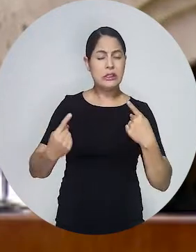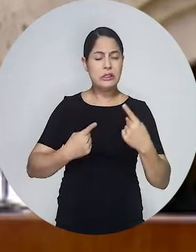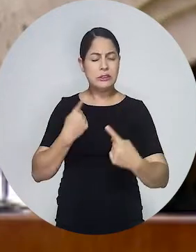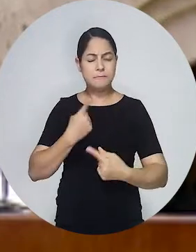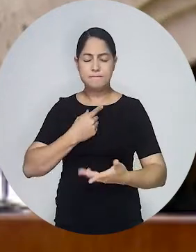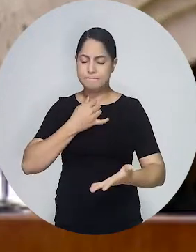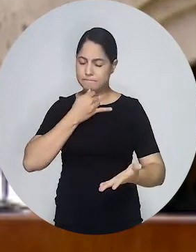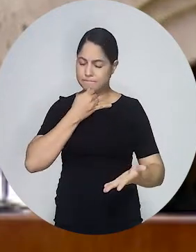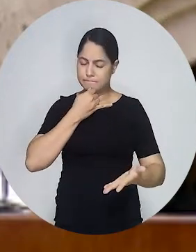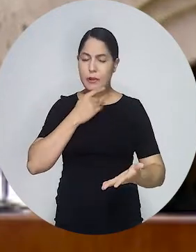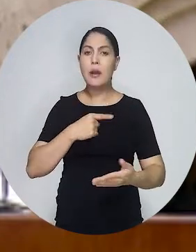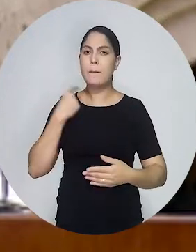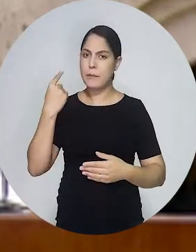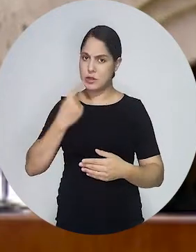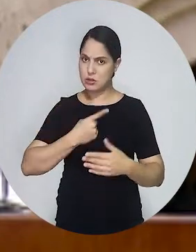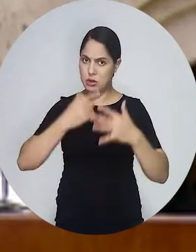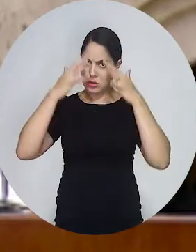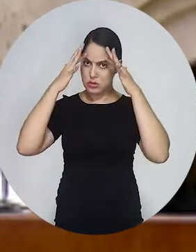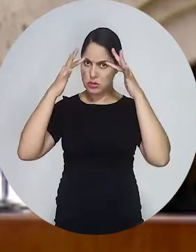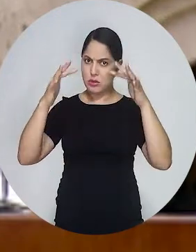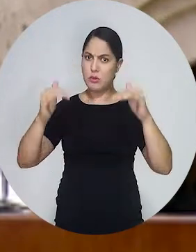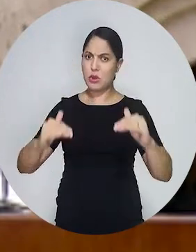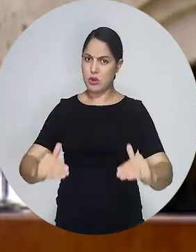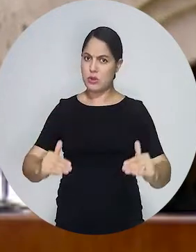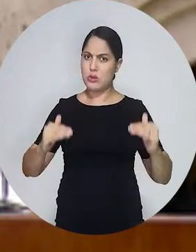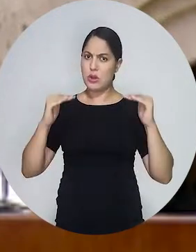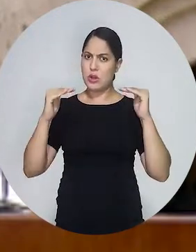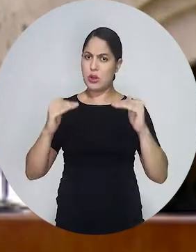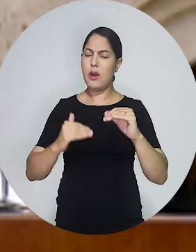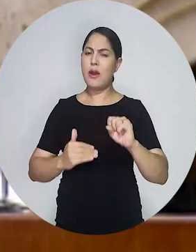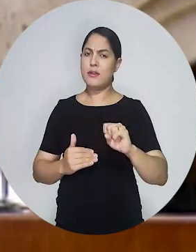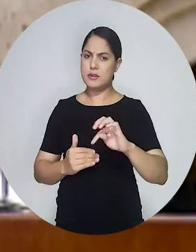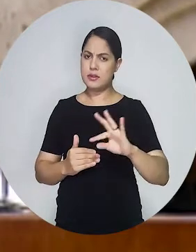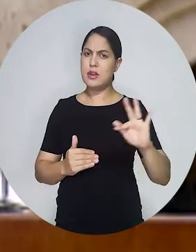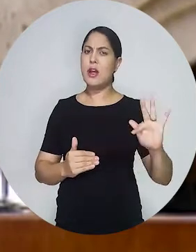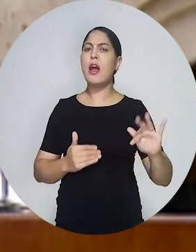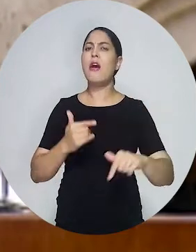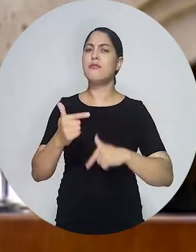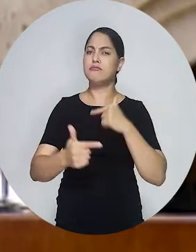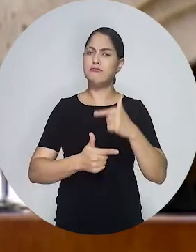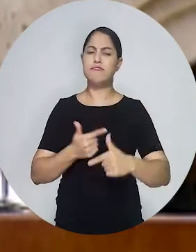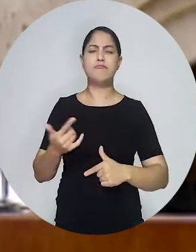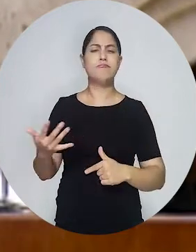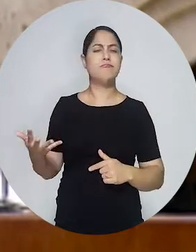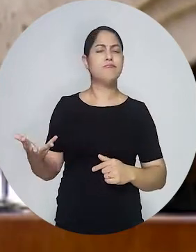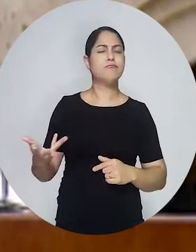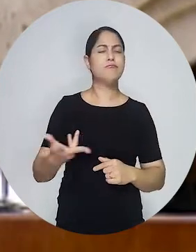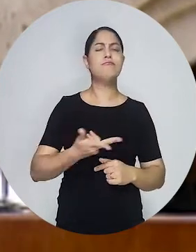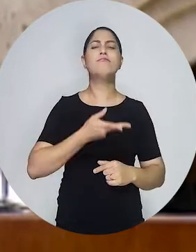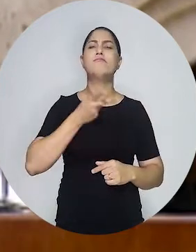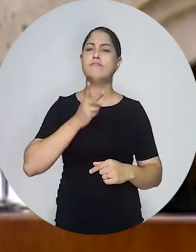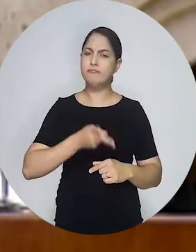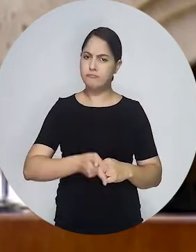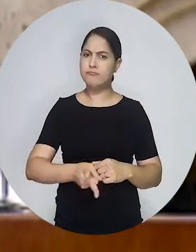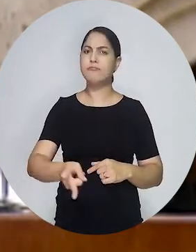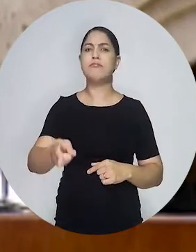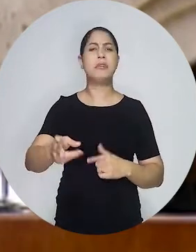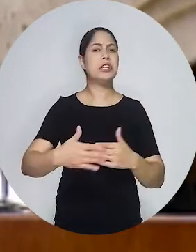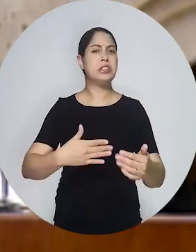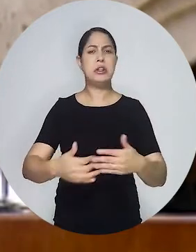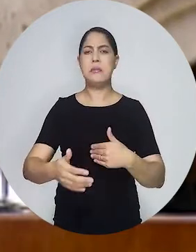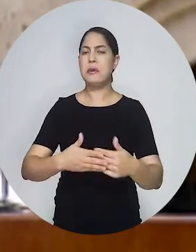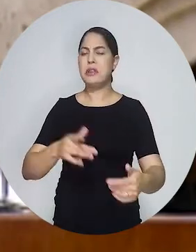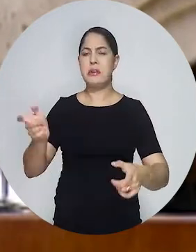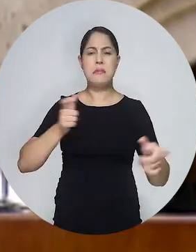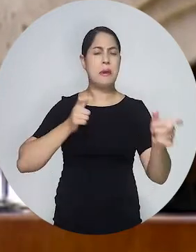mais lamentáveis, esta Corte jamais deixou de trabalhar altivamente,